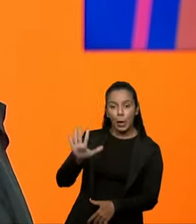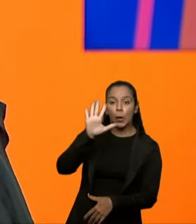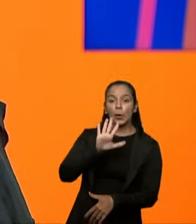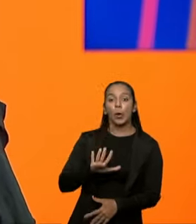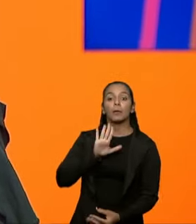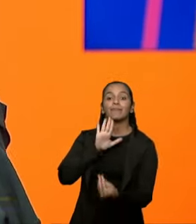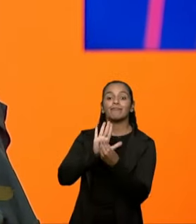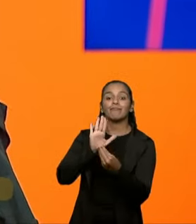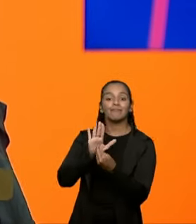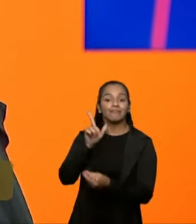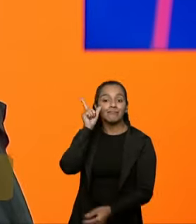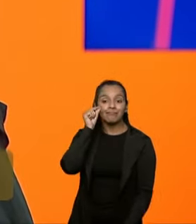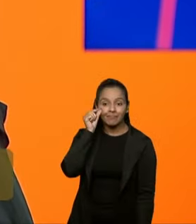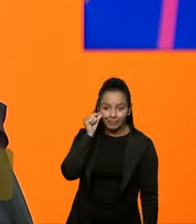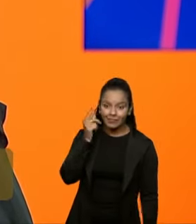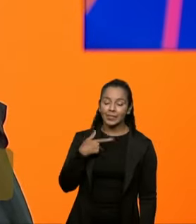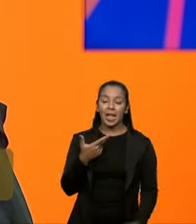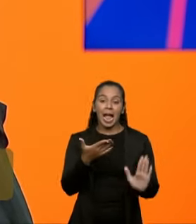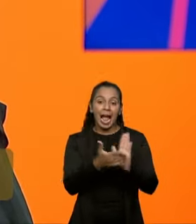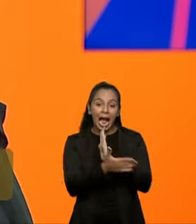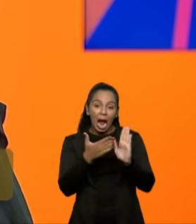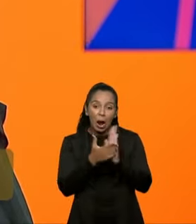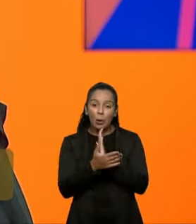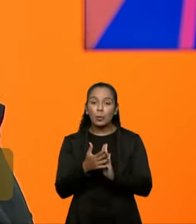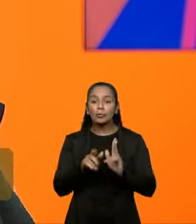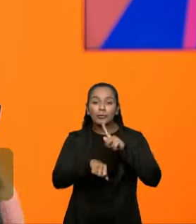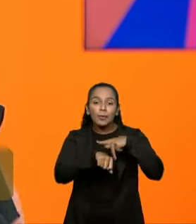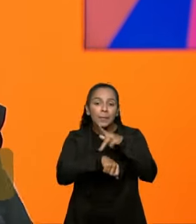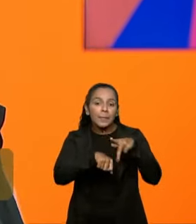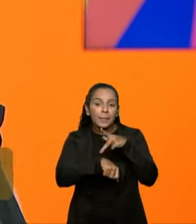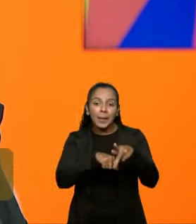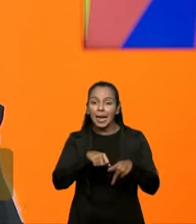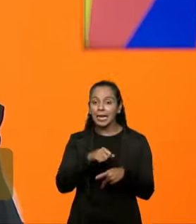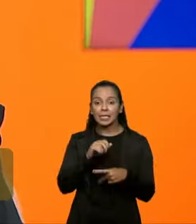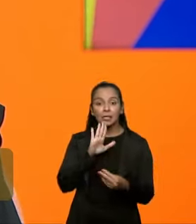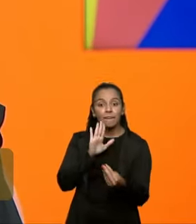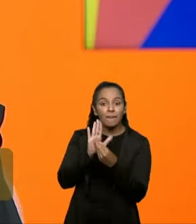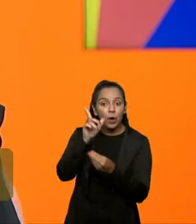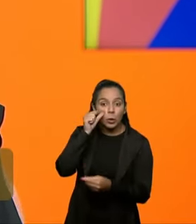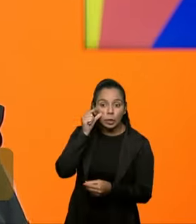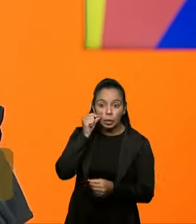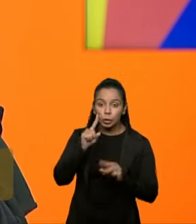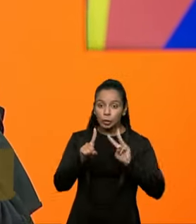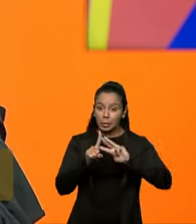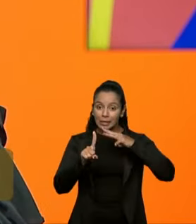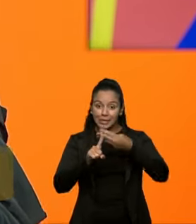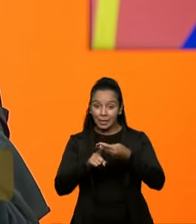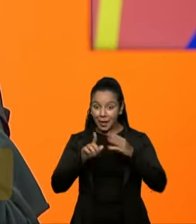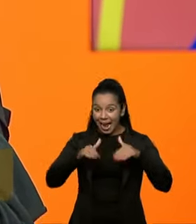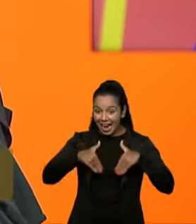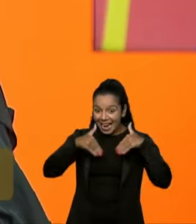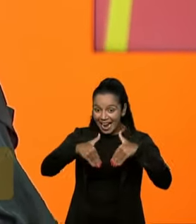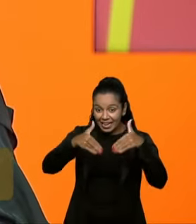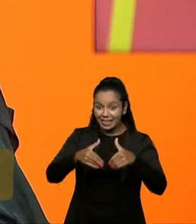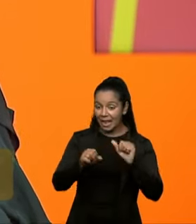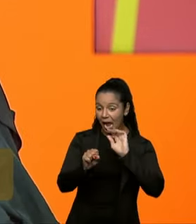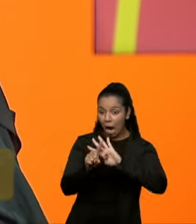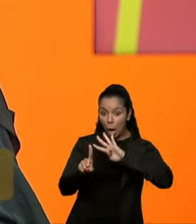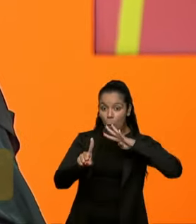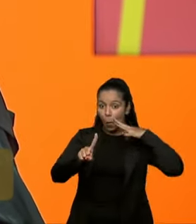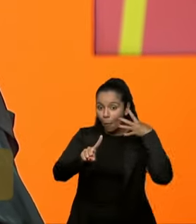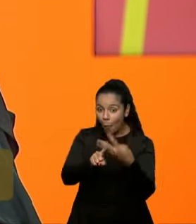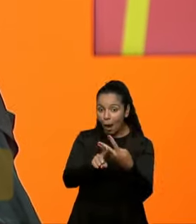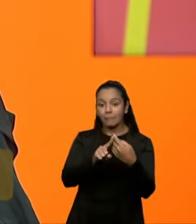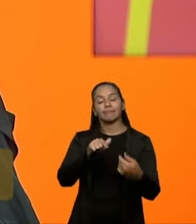insônia. Alguns países, a insônia triplicou, Canadá quadruplicou. No Brasil, as nossas